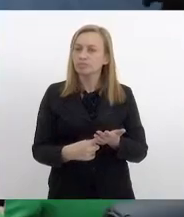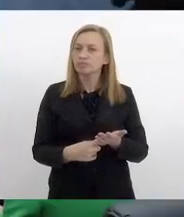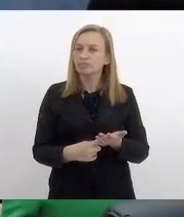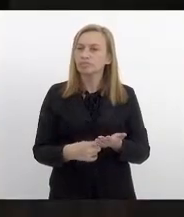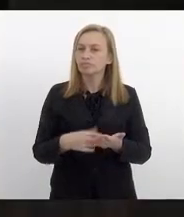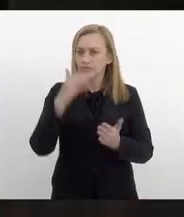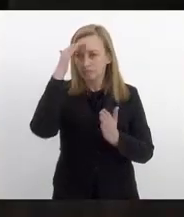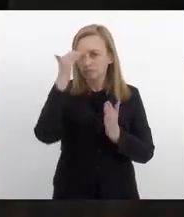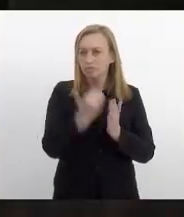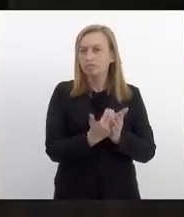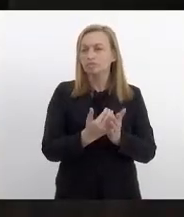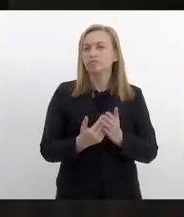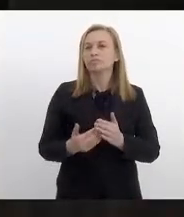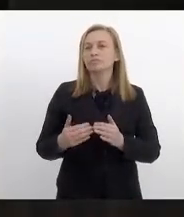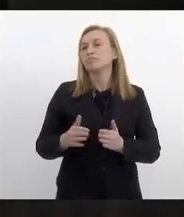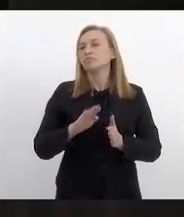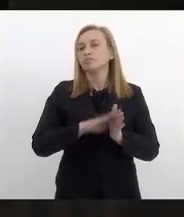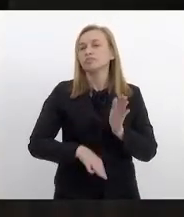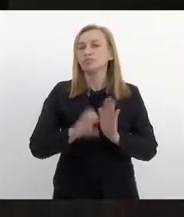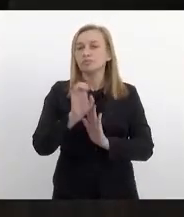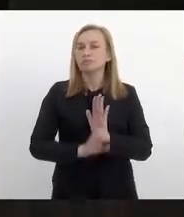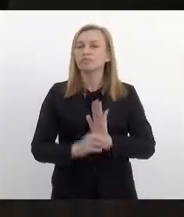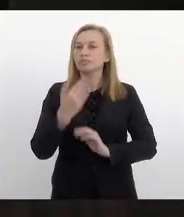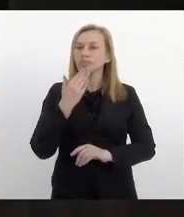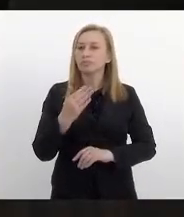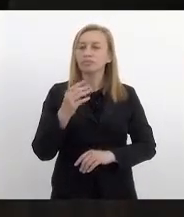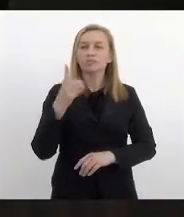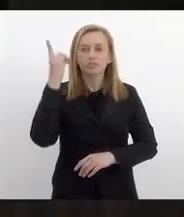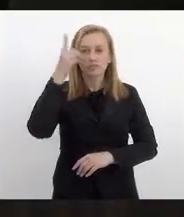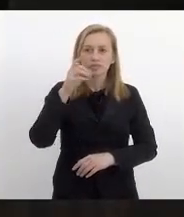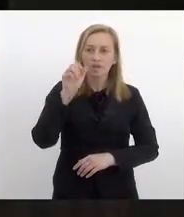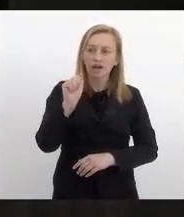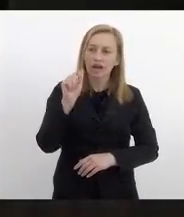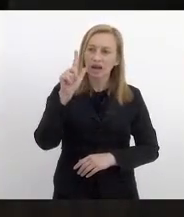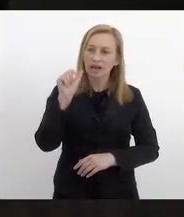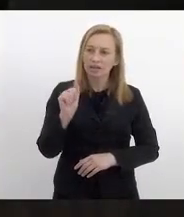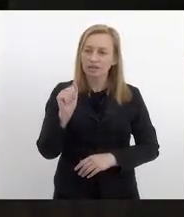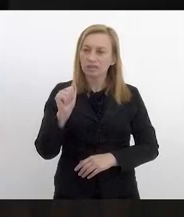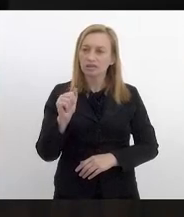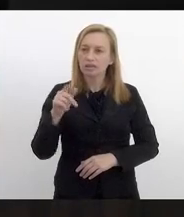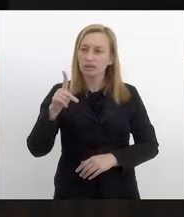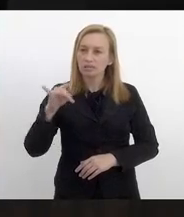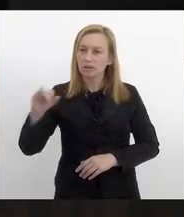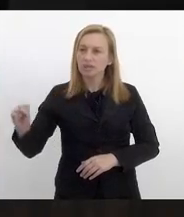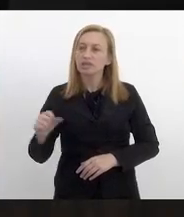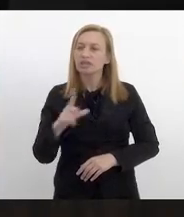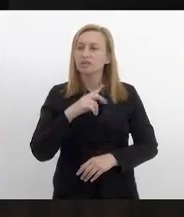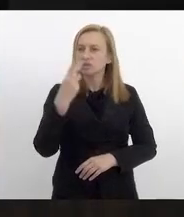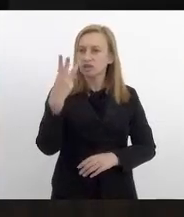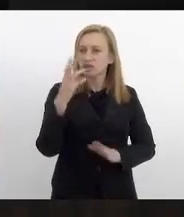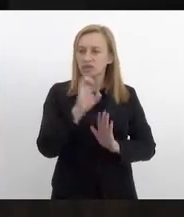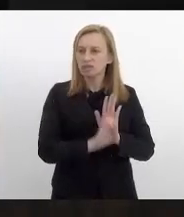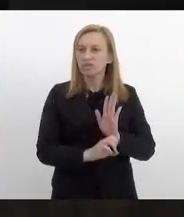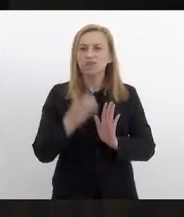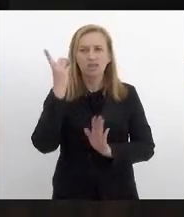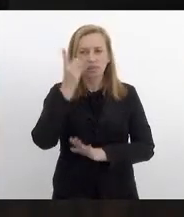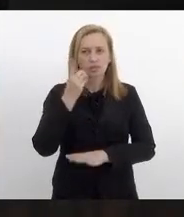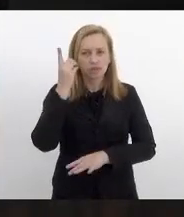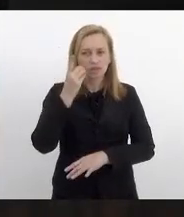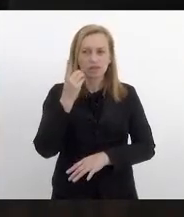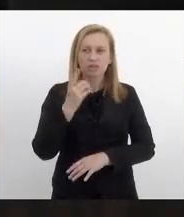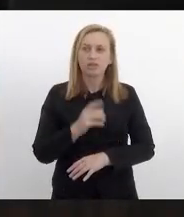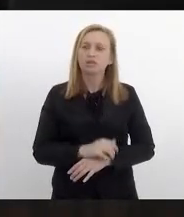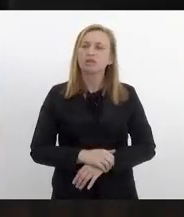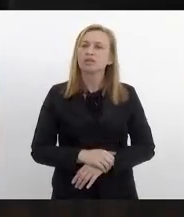Faço um apelo à deputada Alana Passos, temos 3, 4 emendas Três emendas. A deputada